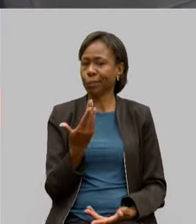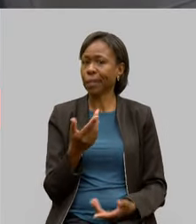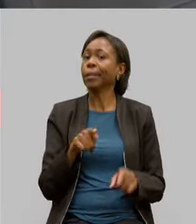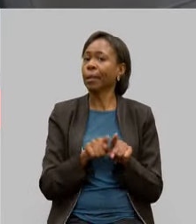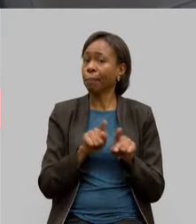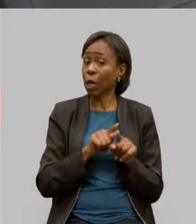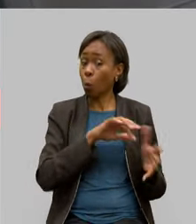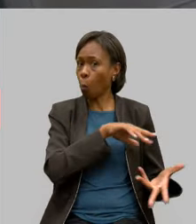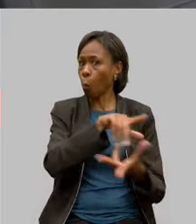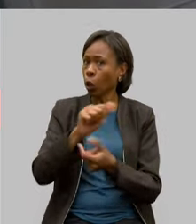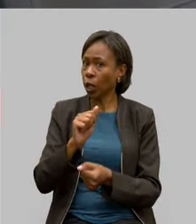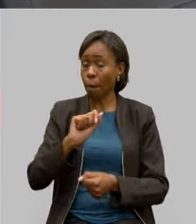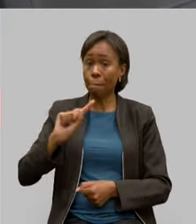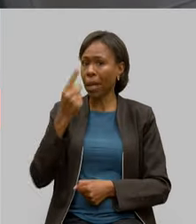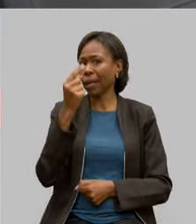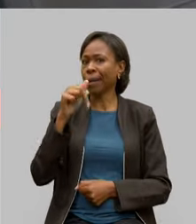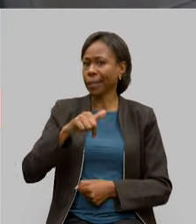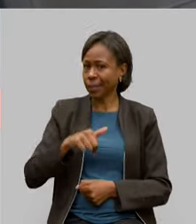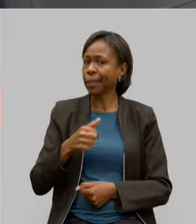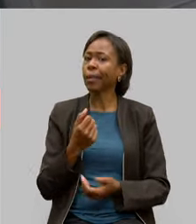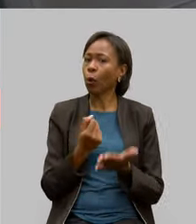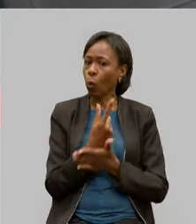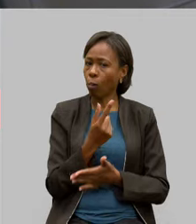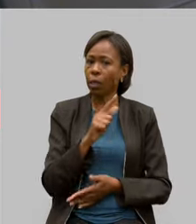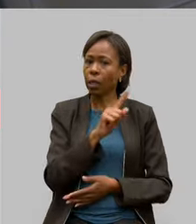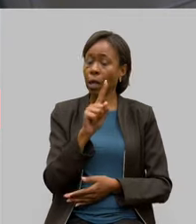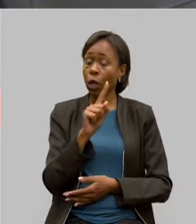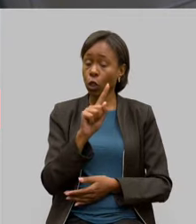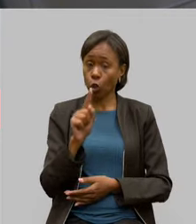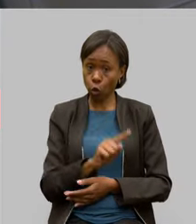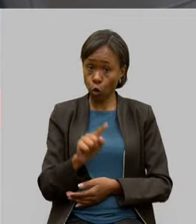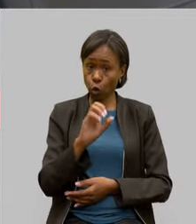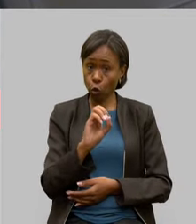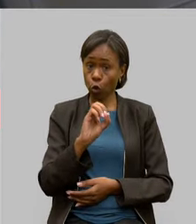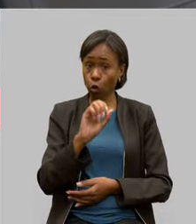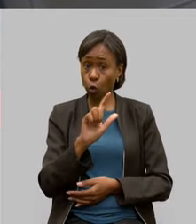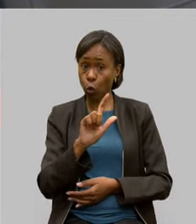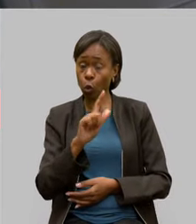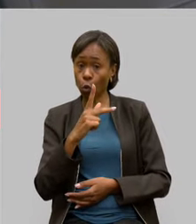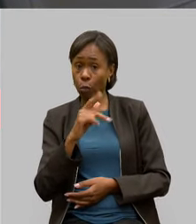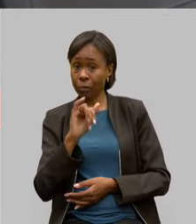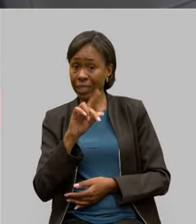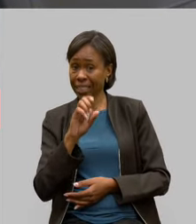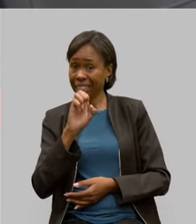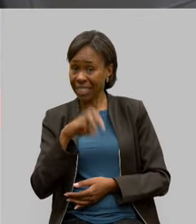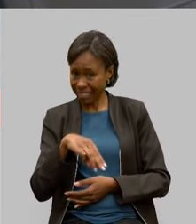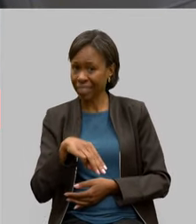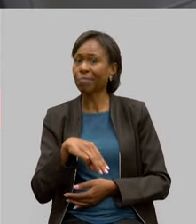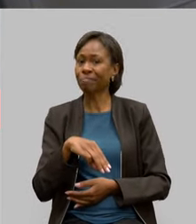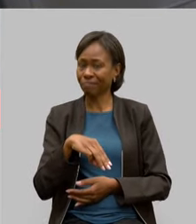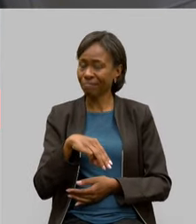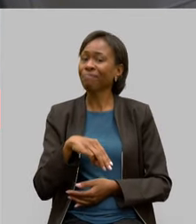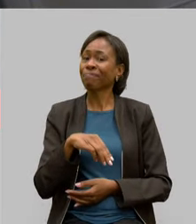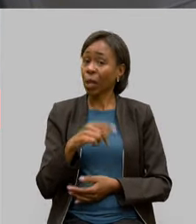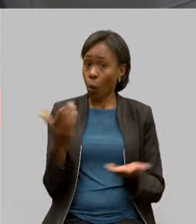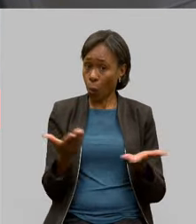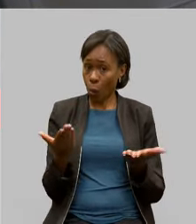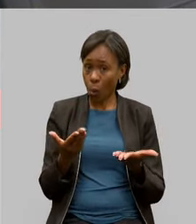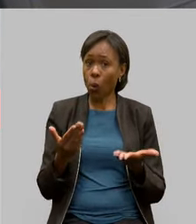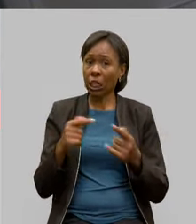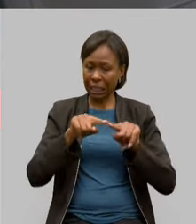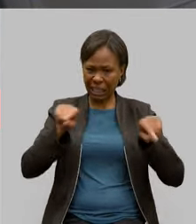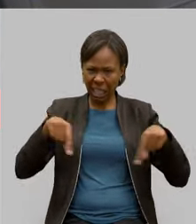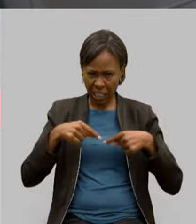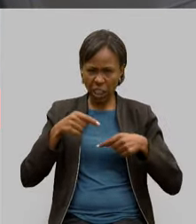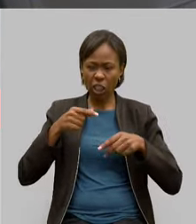mundial no consumo deid que é um hipnótico né E que beleza eu falo que hoje na clínica o que me dá mais